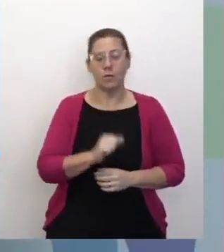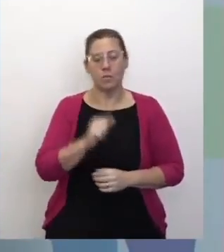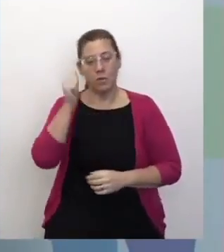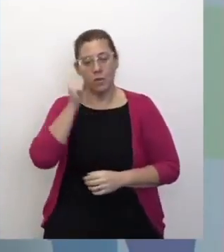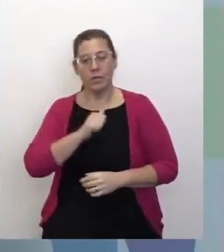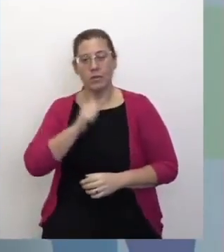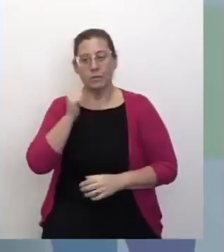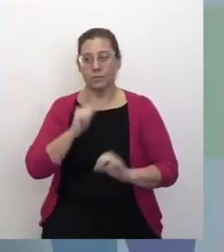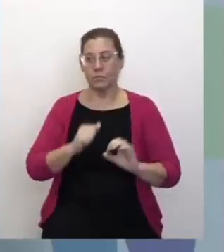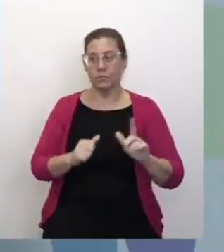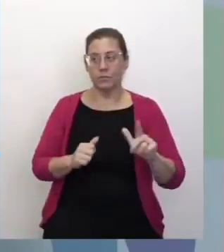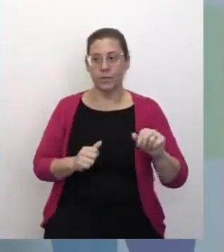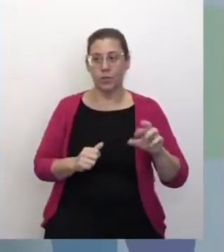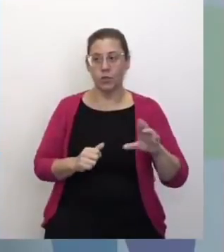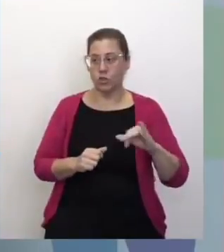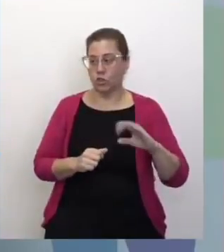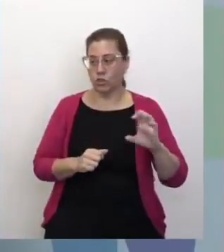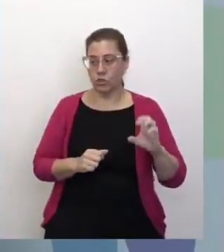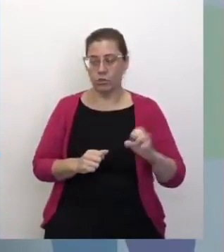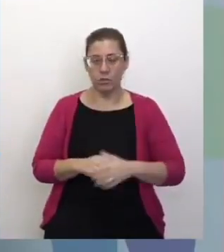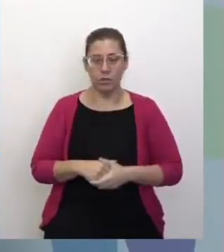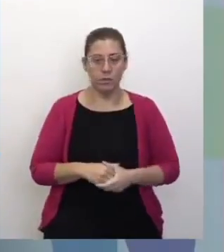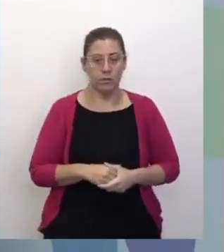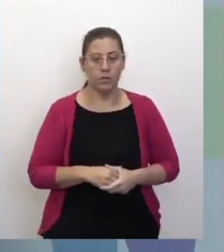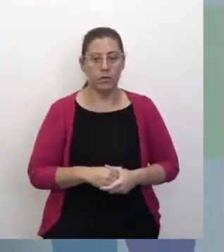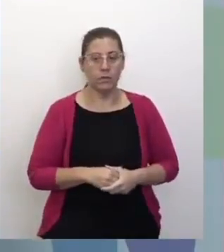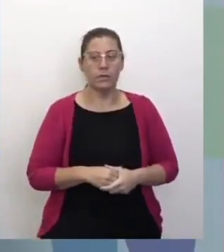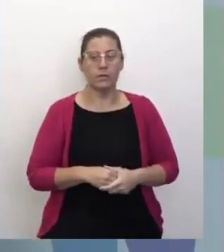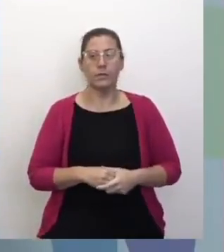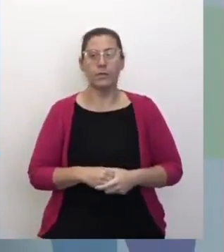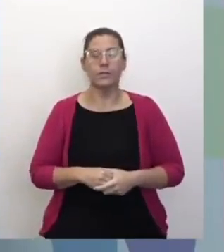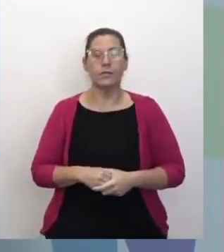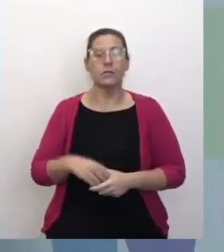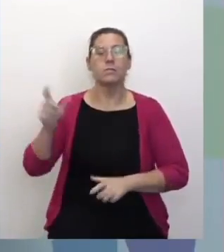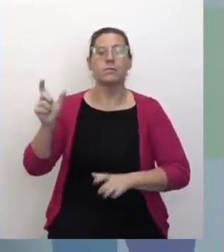que você esteja, mas assim, ela volta para casa, a personagem, né, a